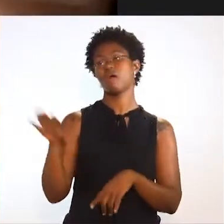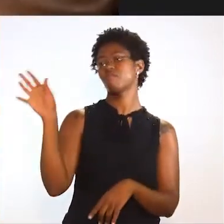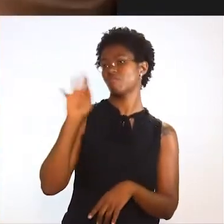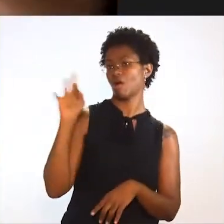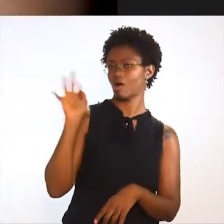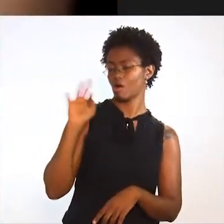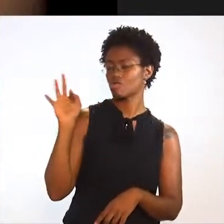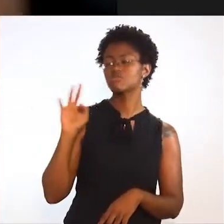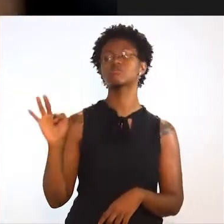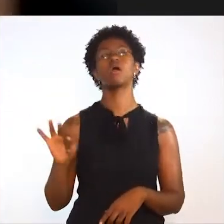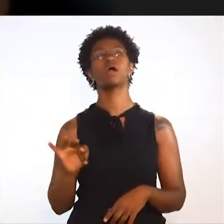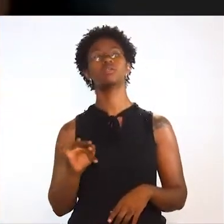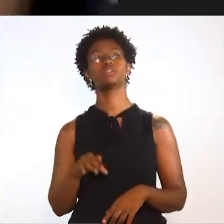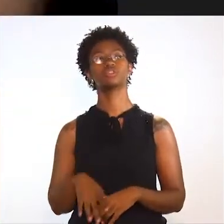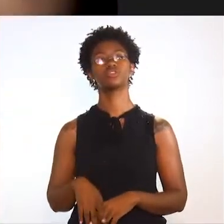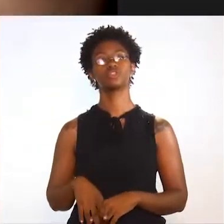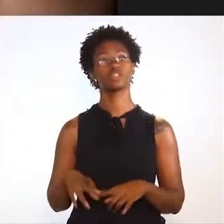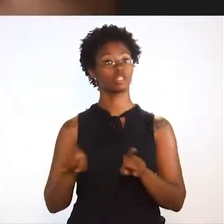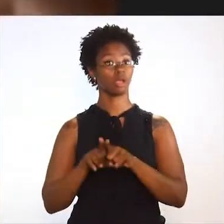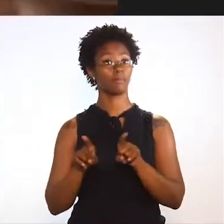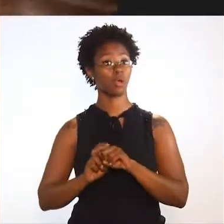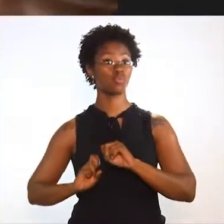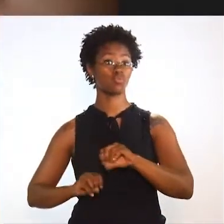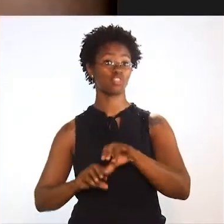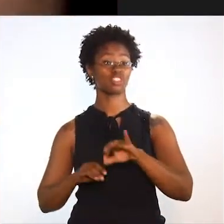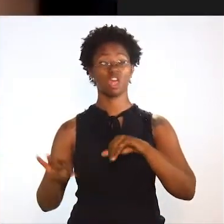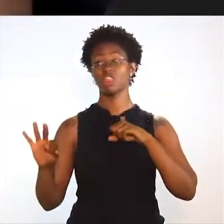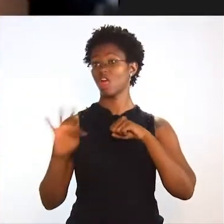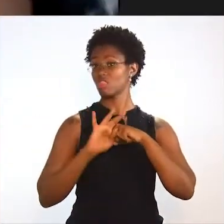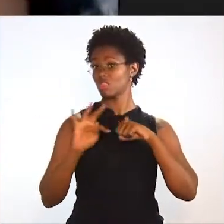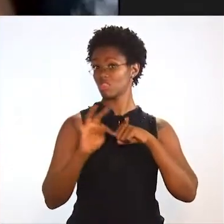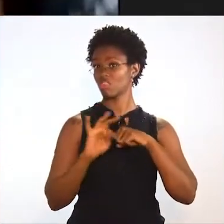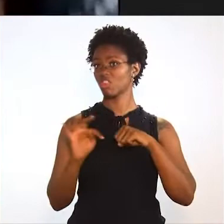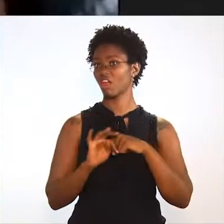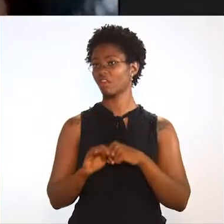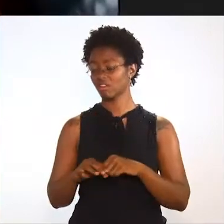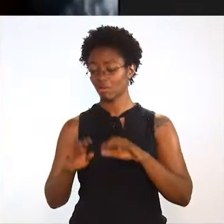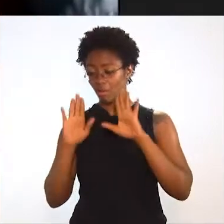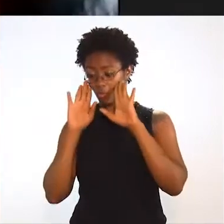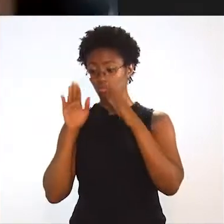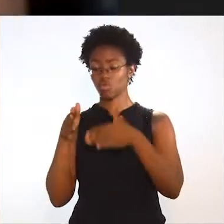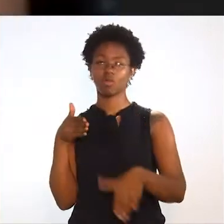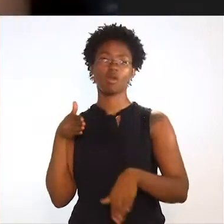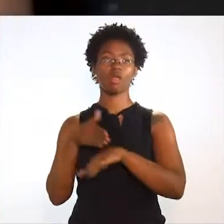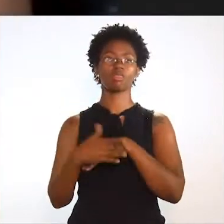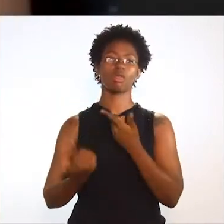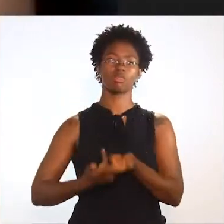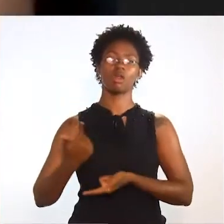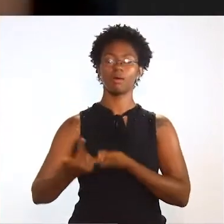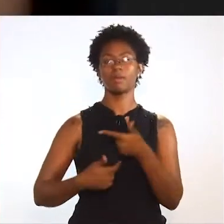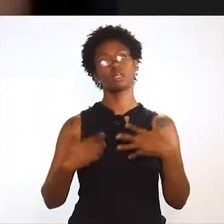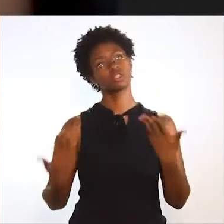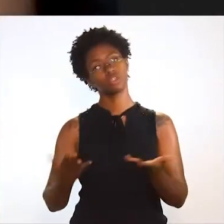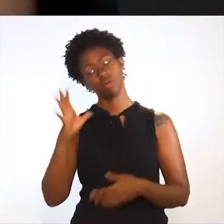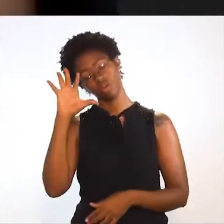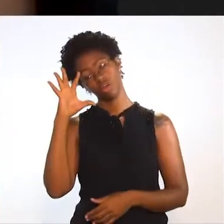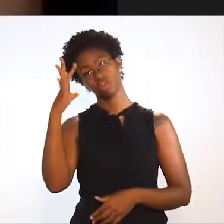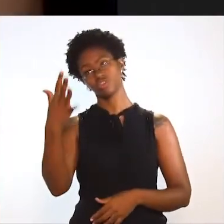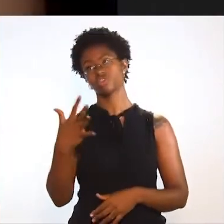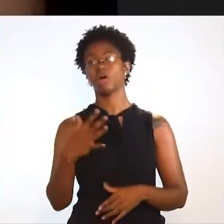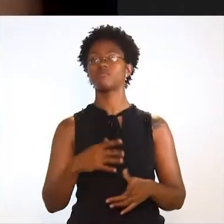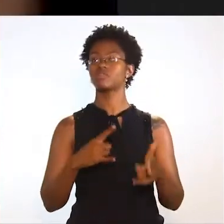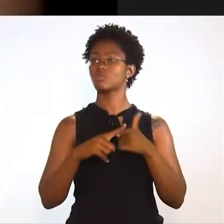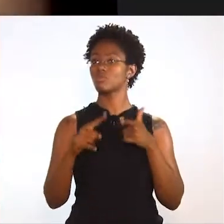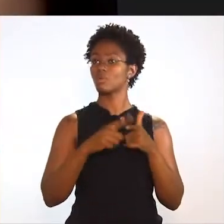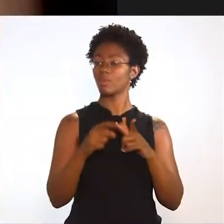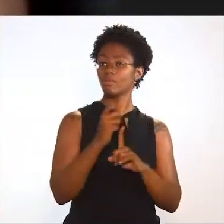acessar o ensino superior, acessar o ensino técnico, visando a empregabilidade. Então, a gente resolve